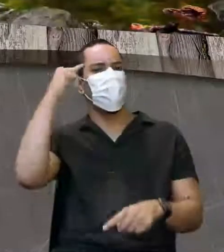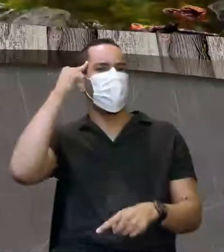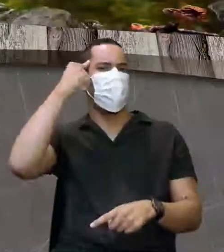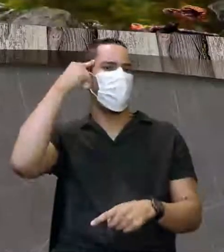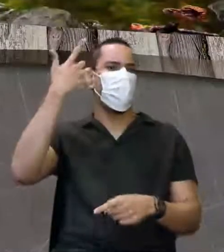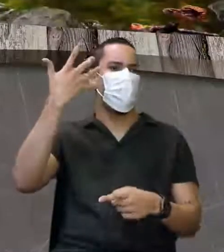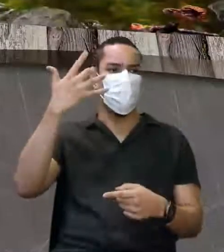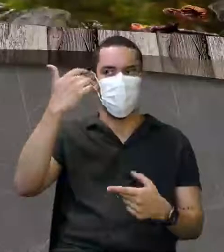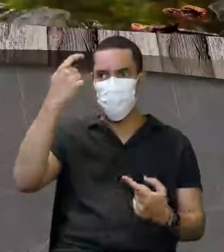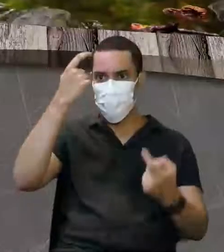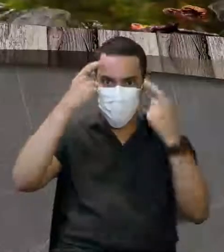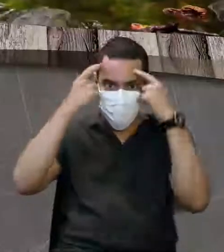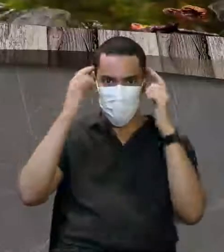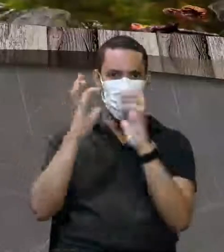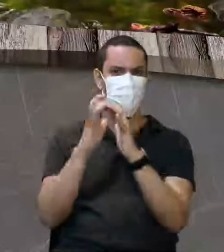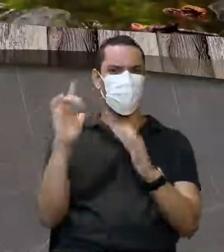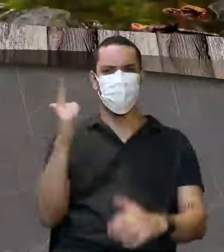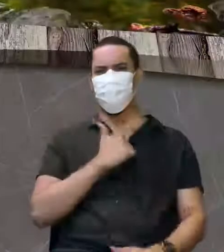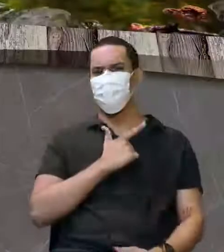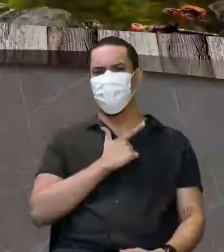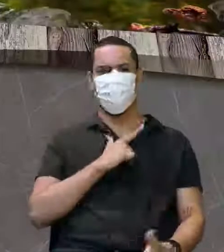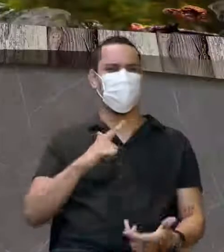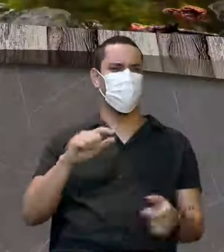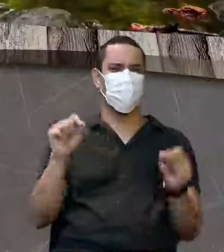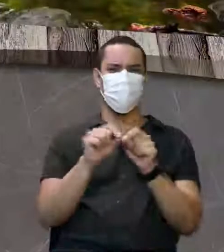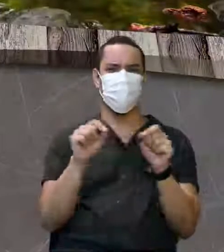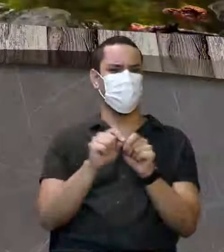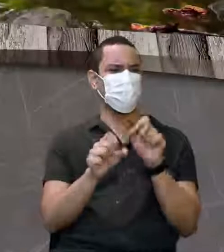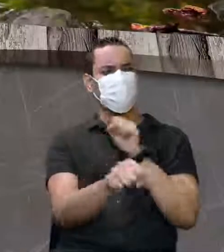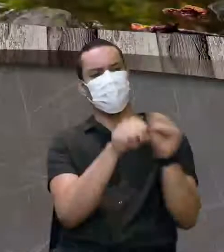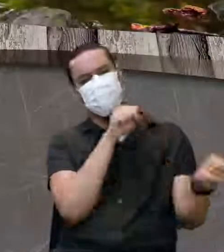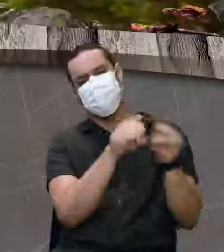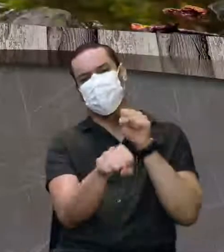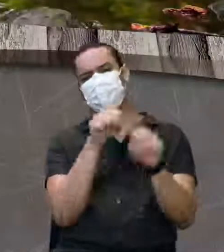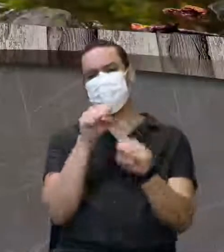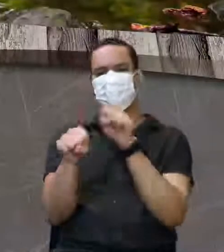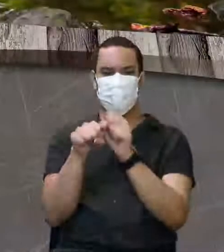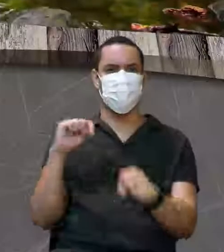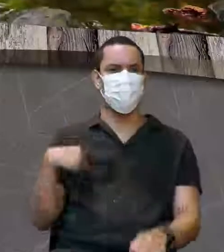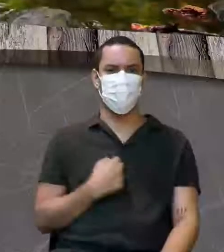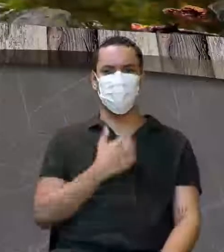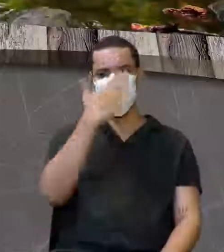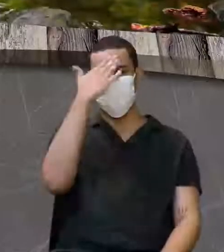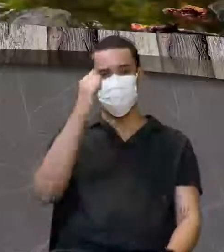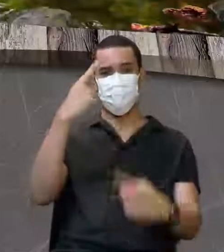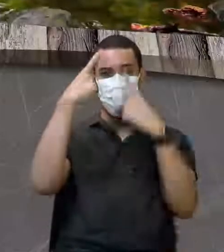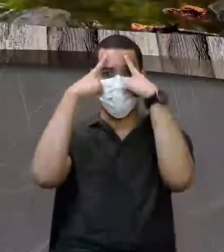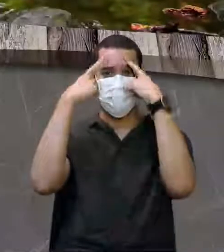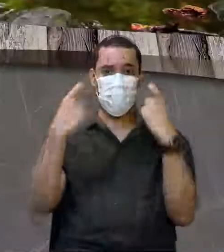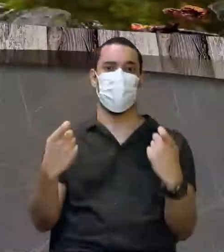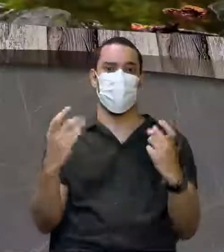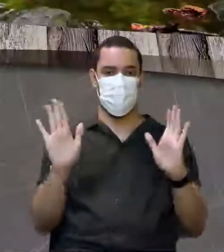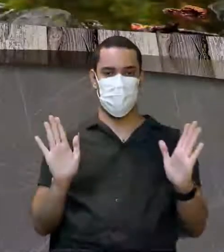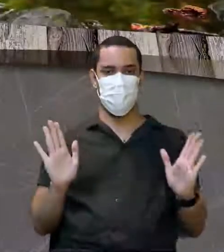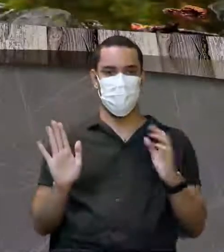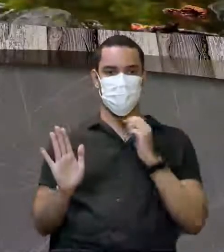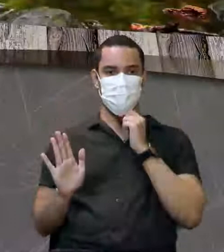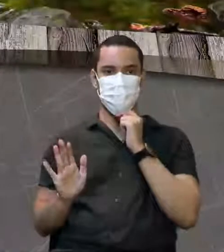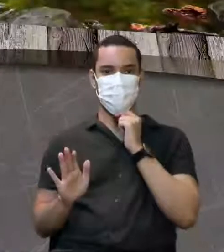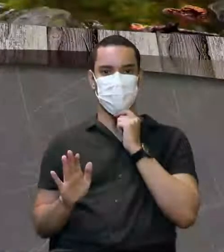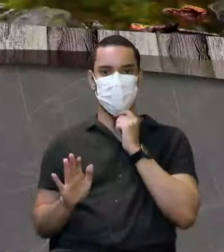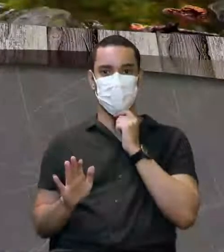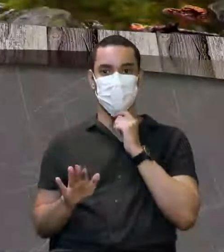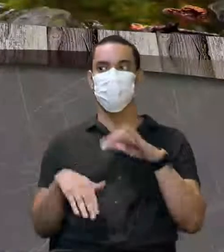fazia aquela bagunça feia, né? Que a gente sabe muito bem, a violência tem crescido muito.